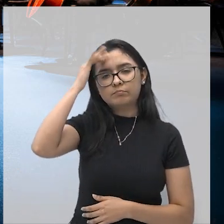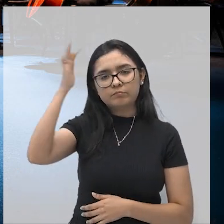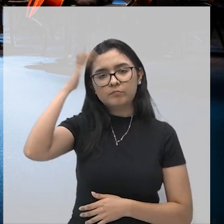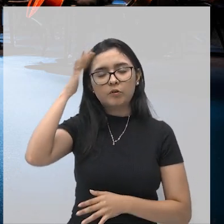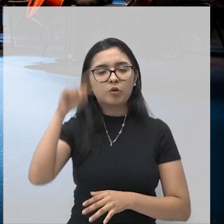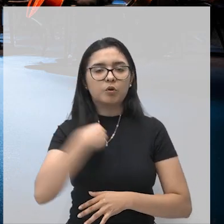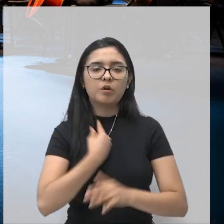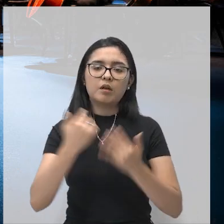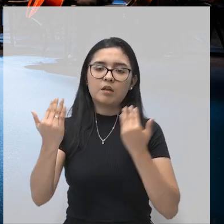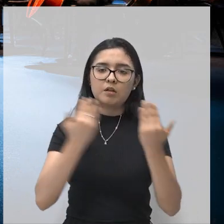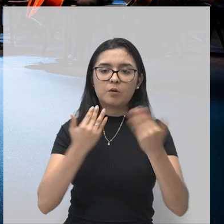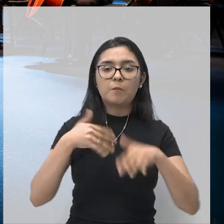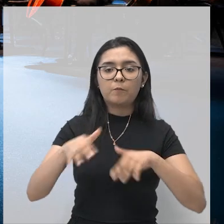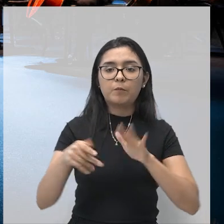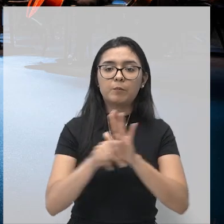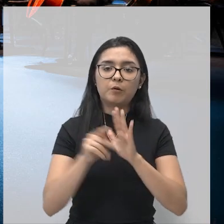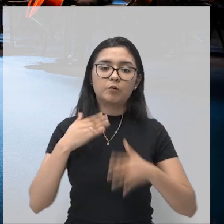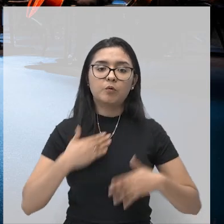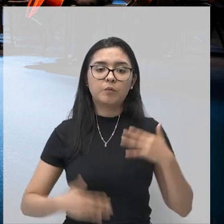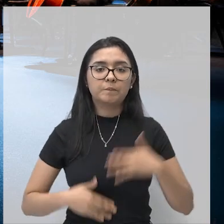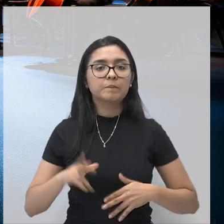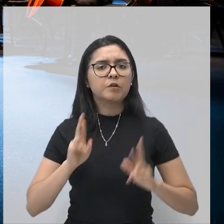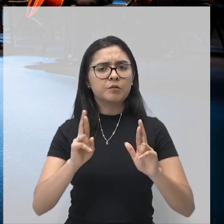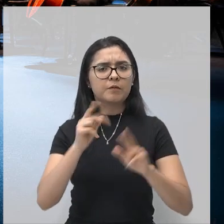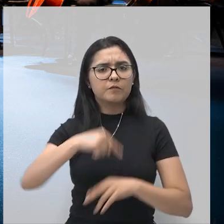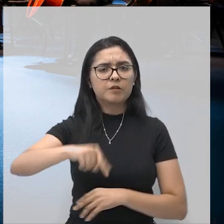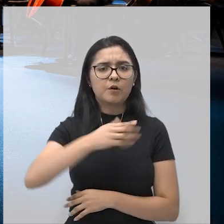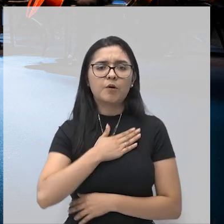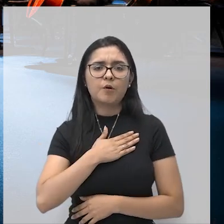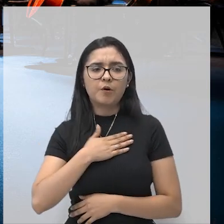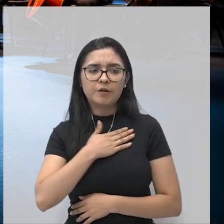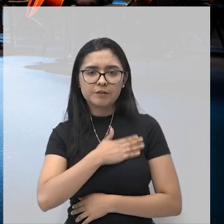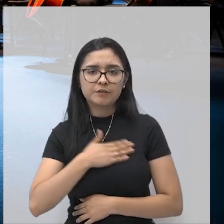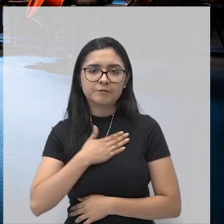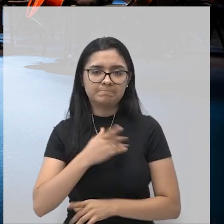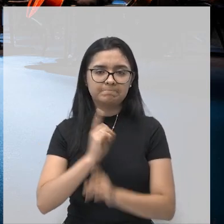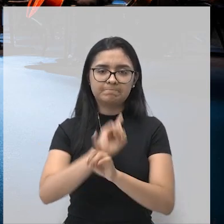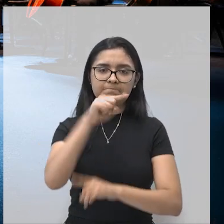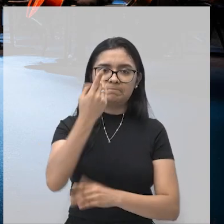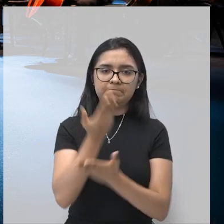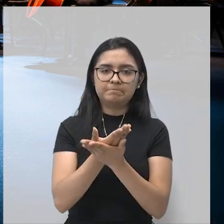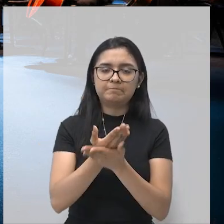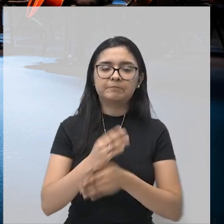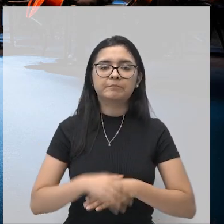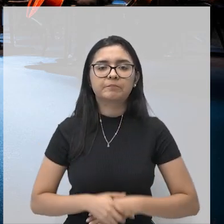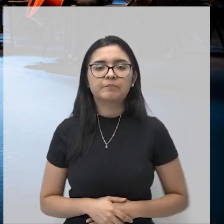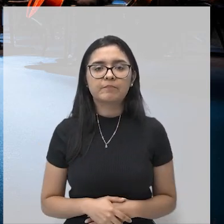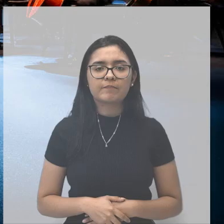analogia do movimento do nosso corpo. Espero que vocês tenham gostado e até a próxima.